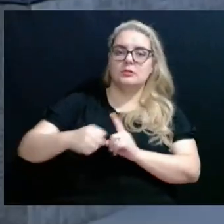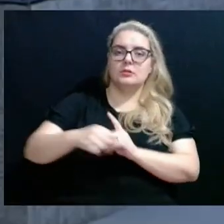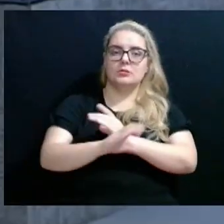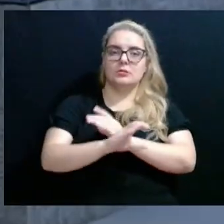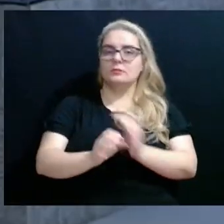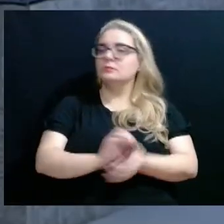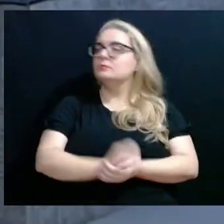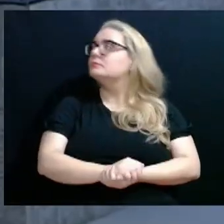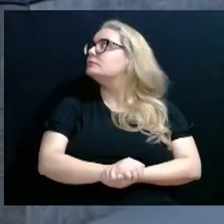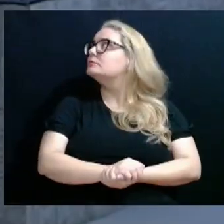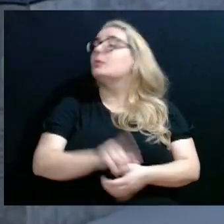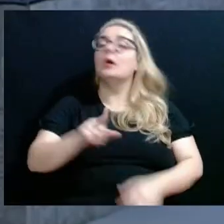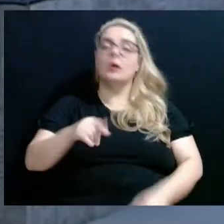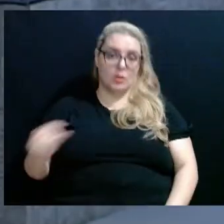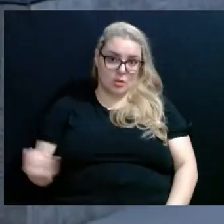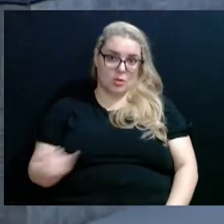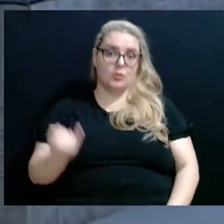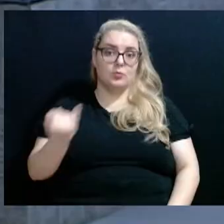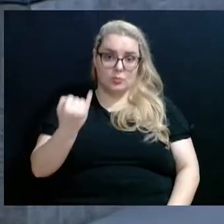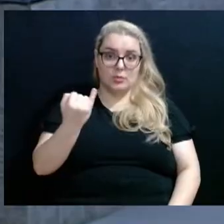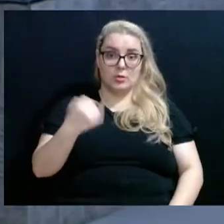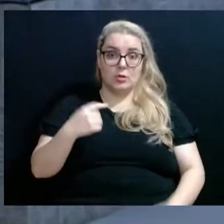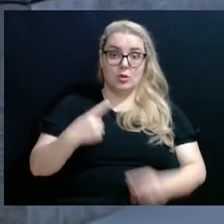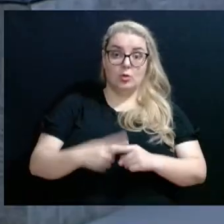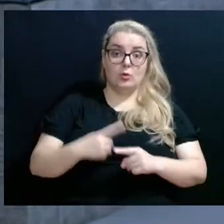muito importante, porque você pega,